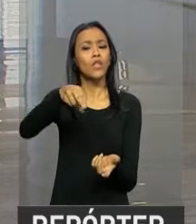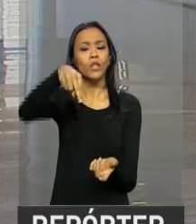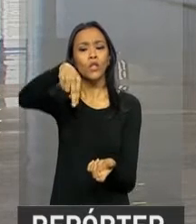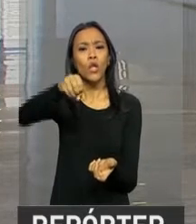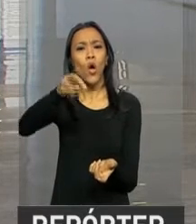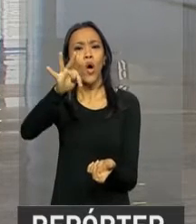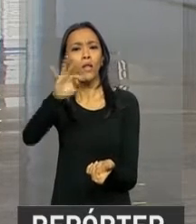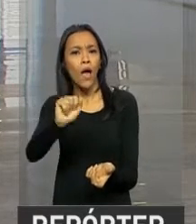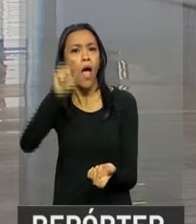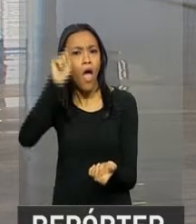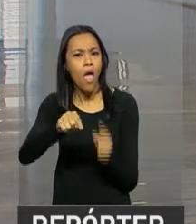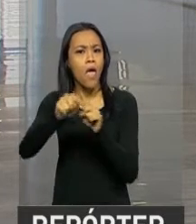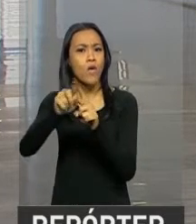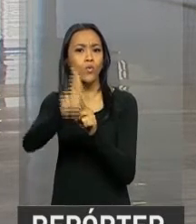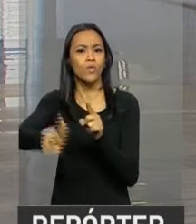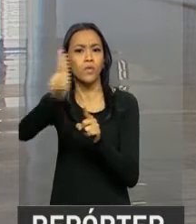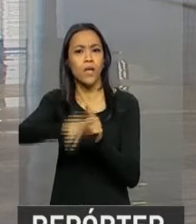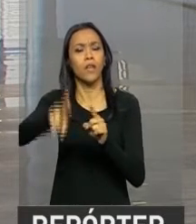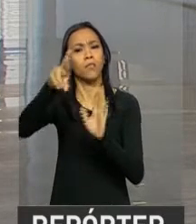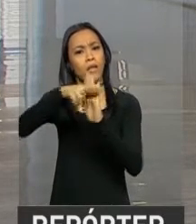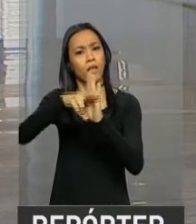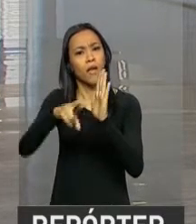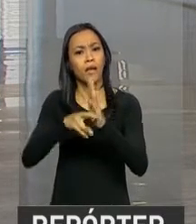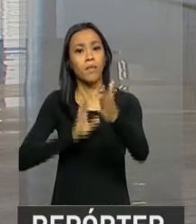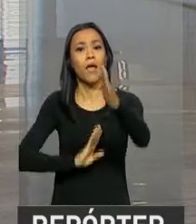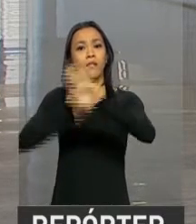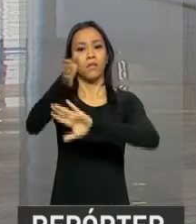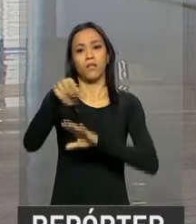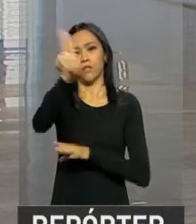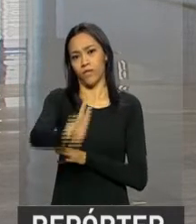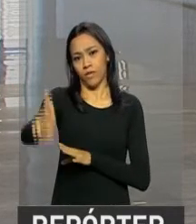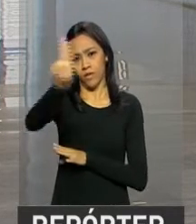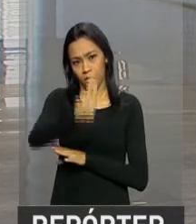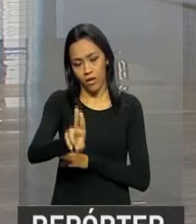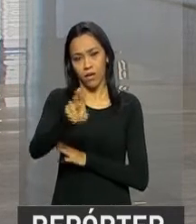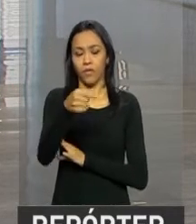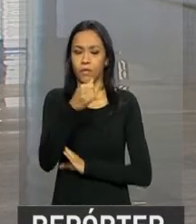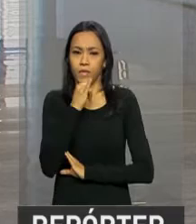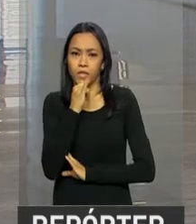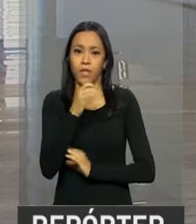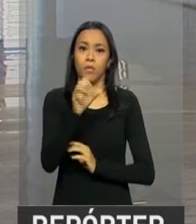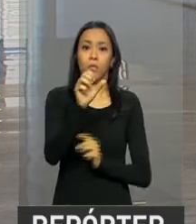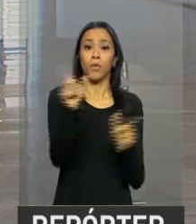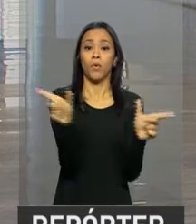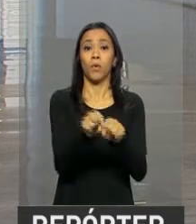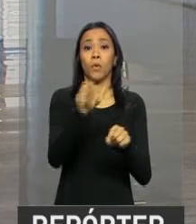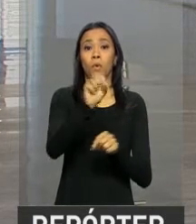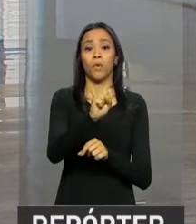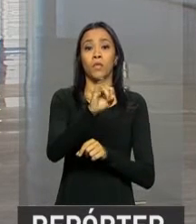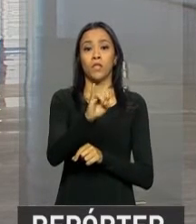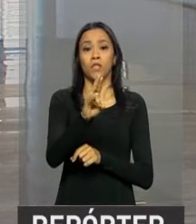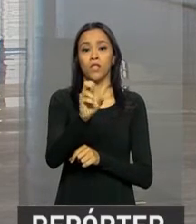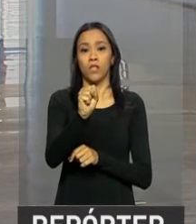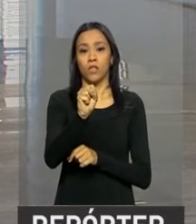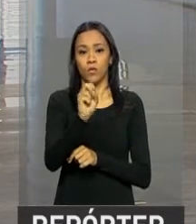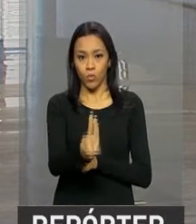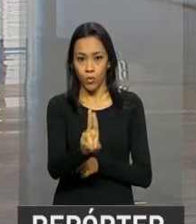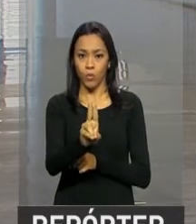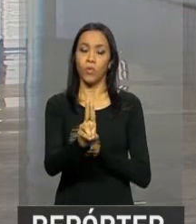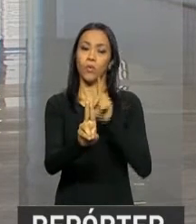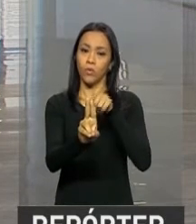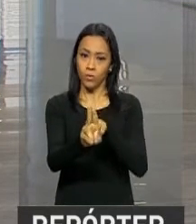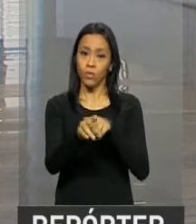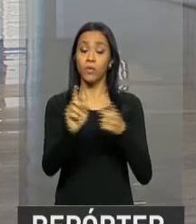como critério de acesso à educação superior por meio de iniciativas aí como o SISU, o Sistema de Seleção Unificada